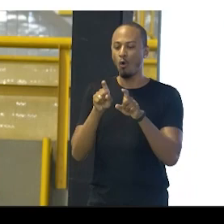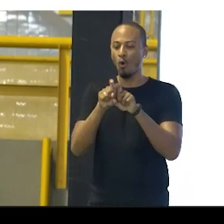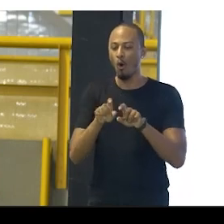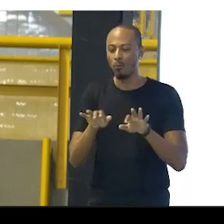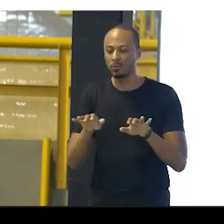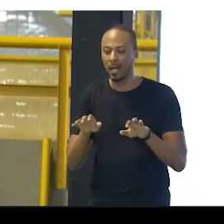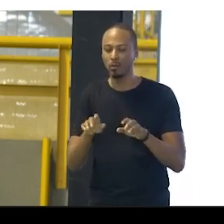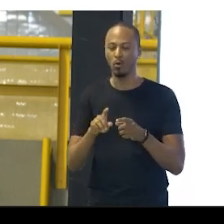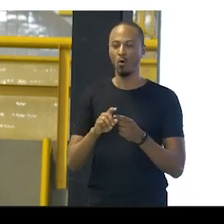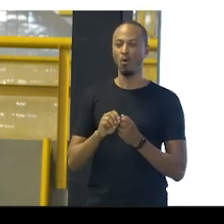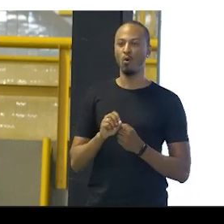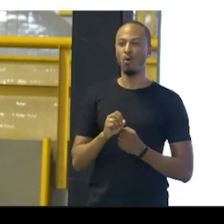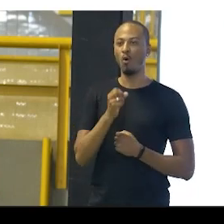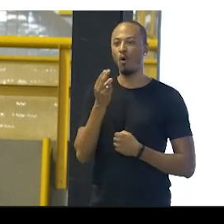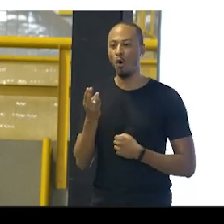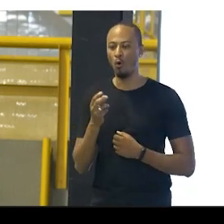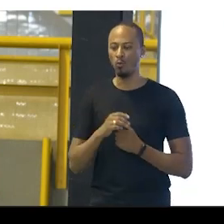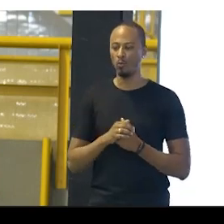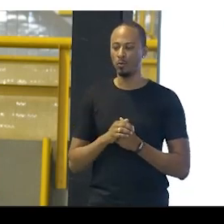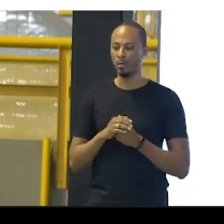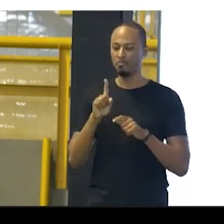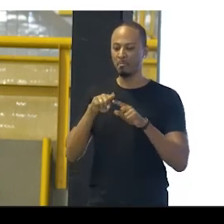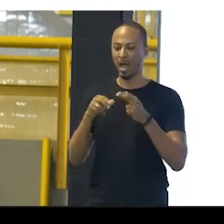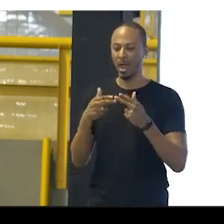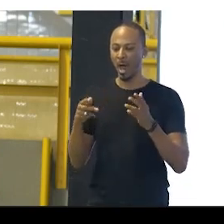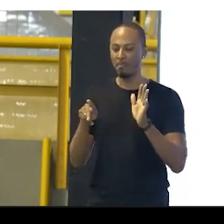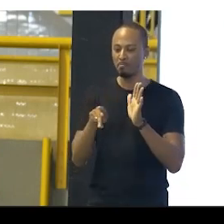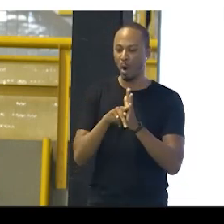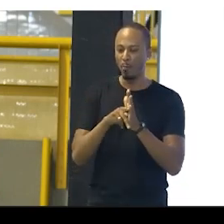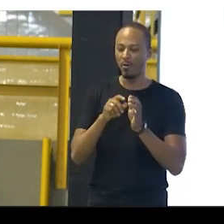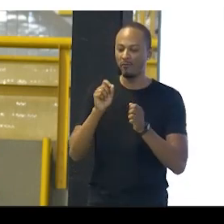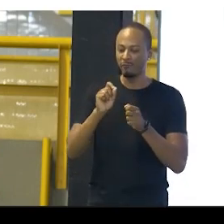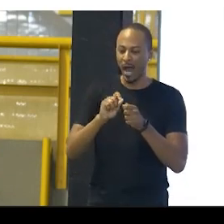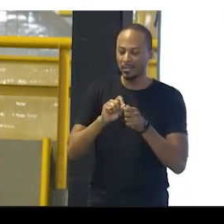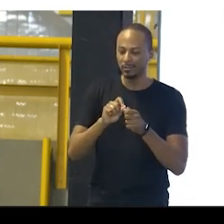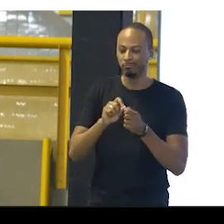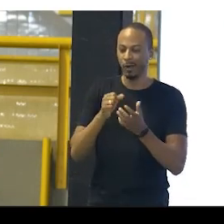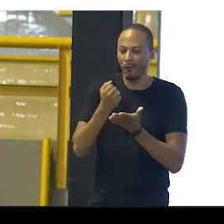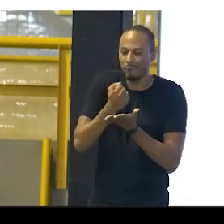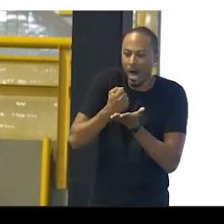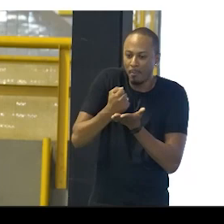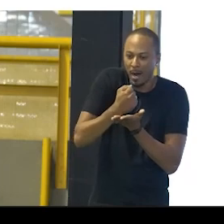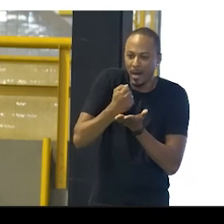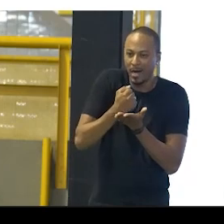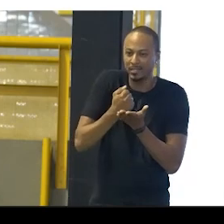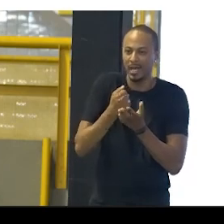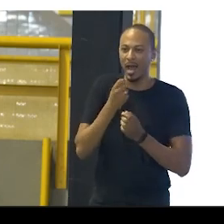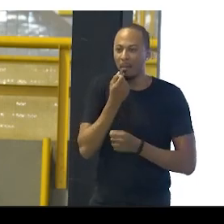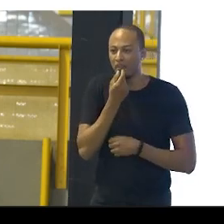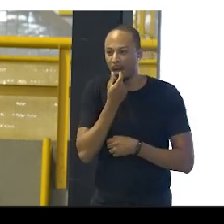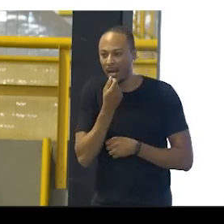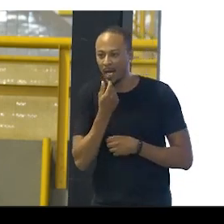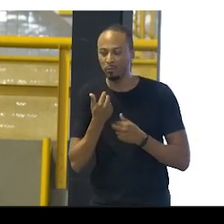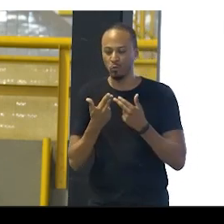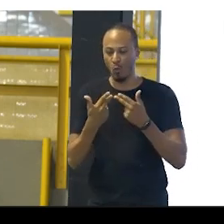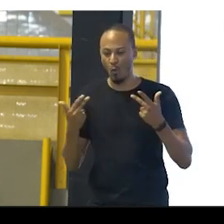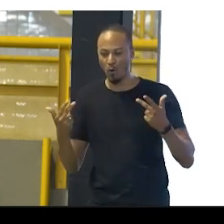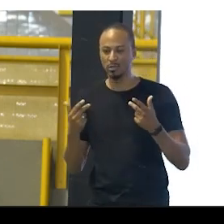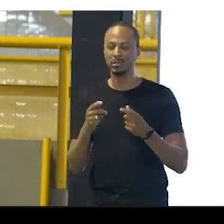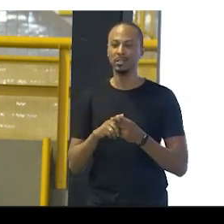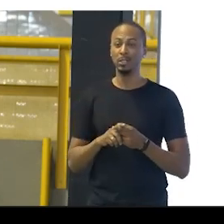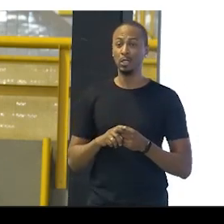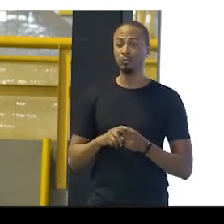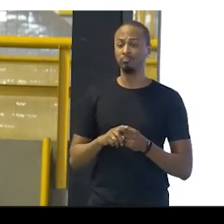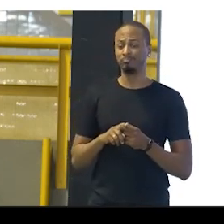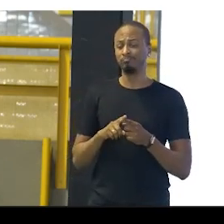os insumos farmacêuticos, os INFAs, do que estar exportando soja, carne, tá? E companhia limitada.